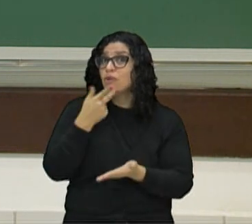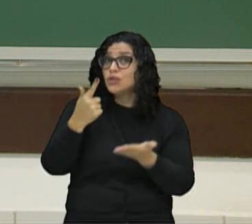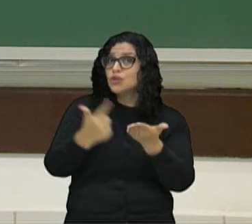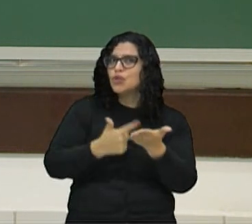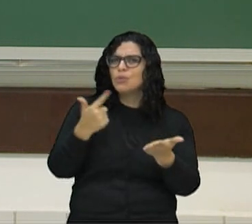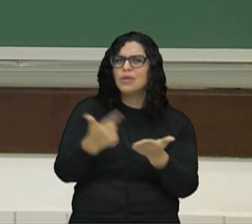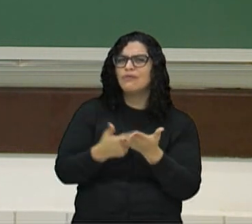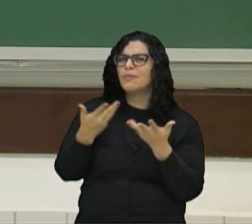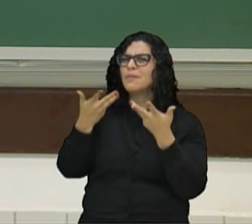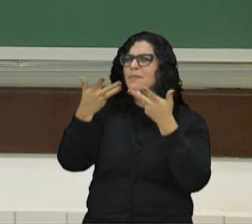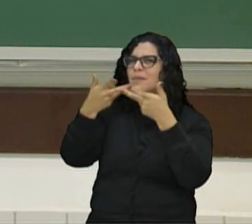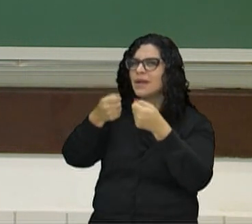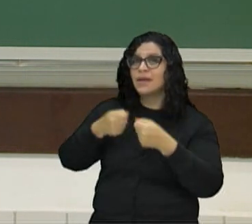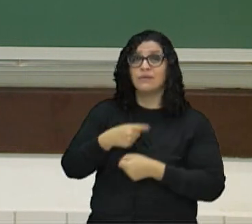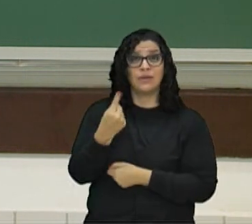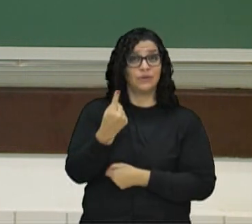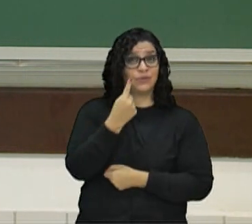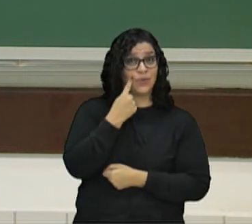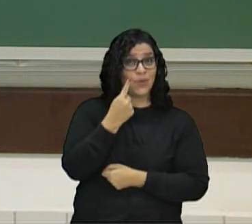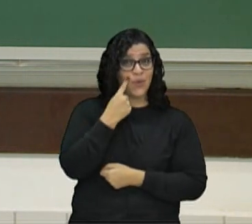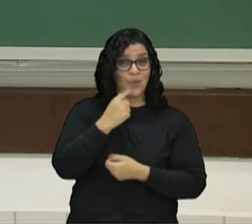fantástica.